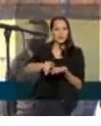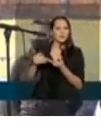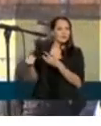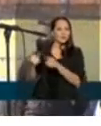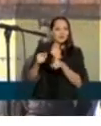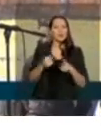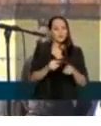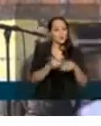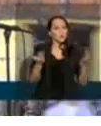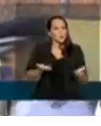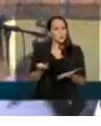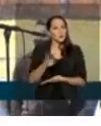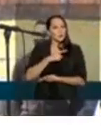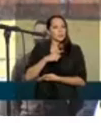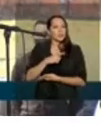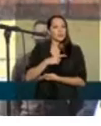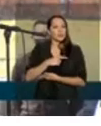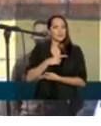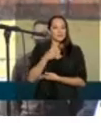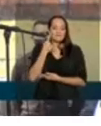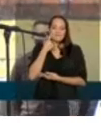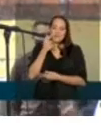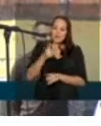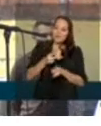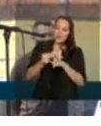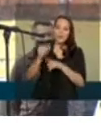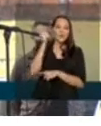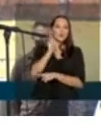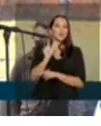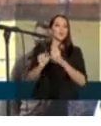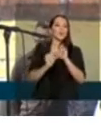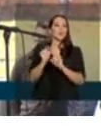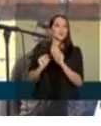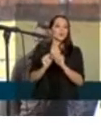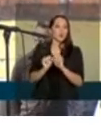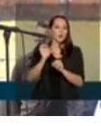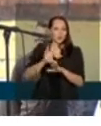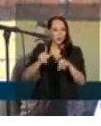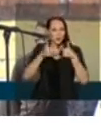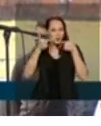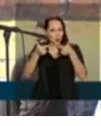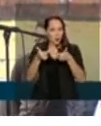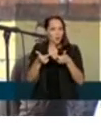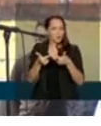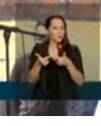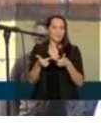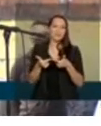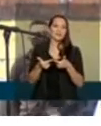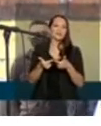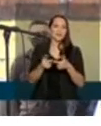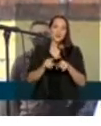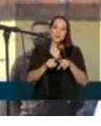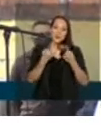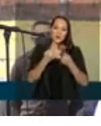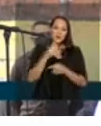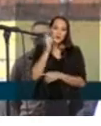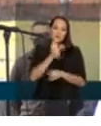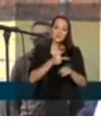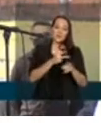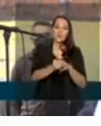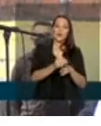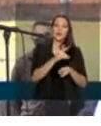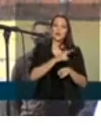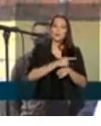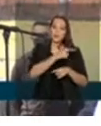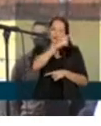vivemos, mostra-nos que a vitória é alcançada não por sorte ou conjuntura, mas sim por